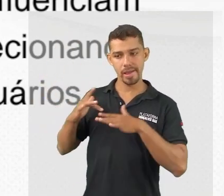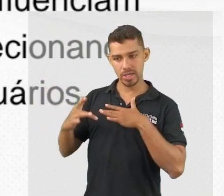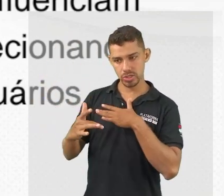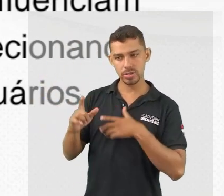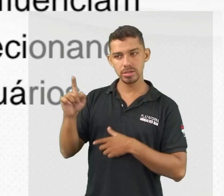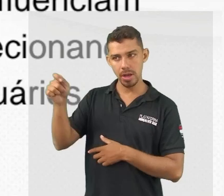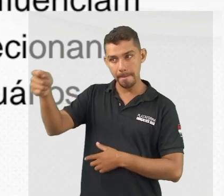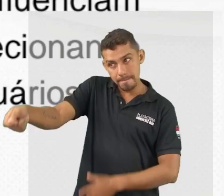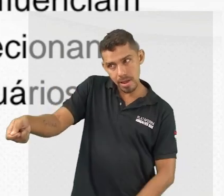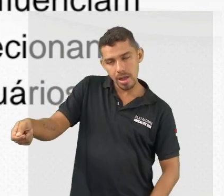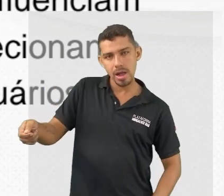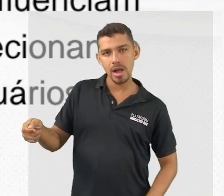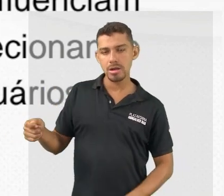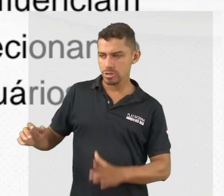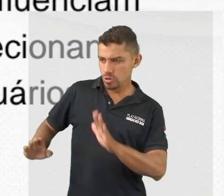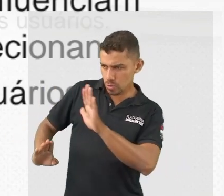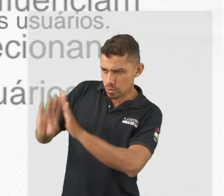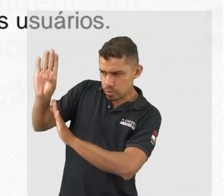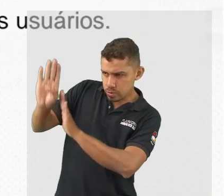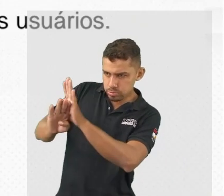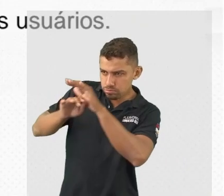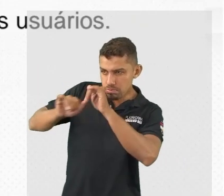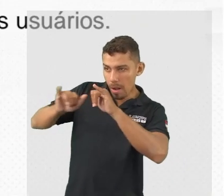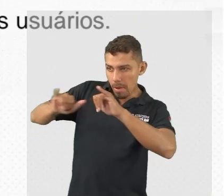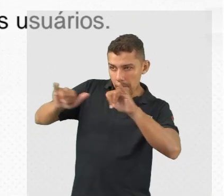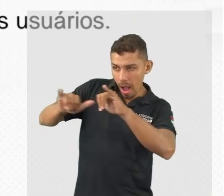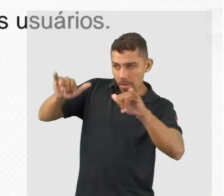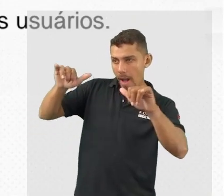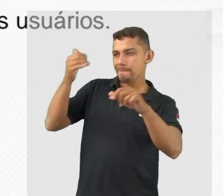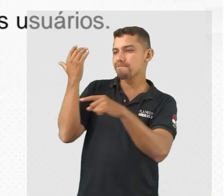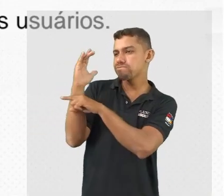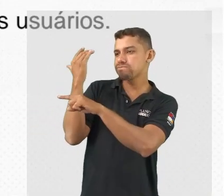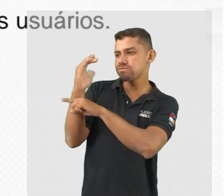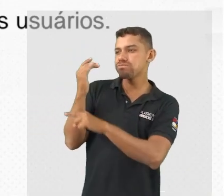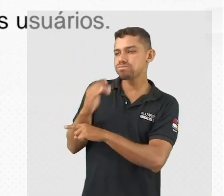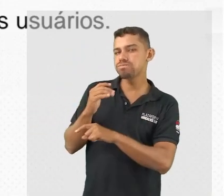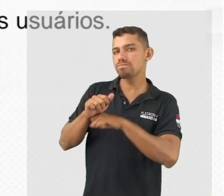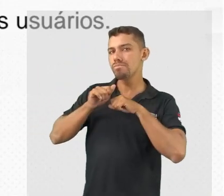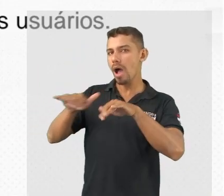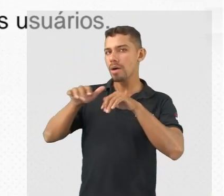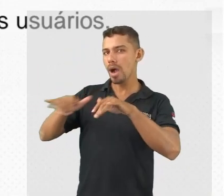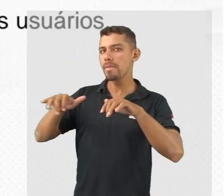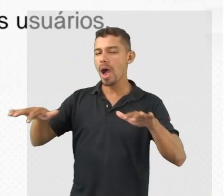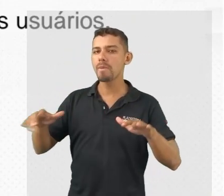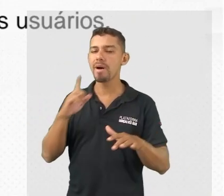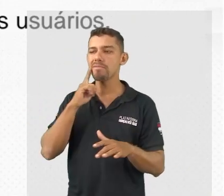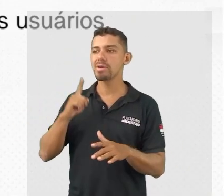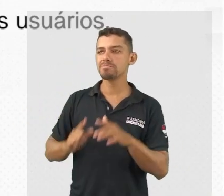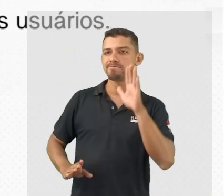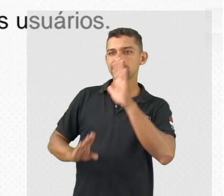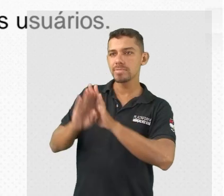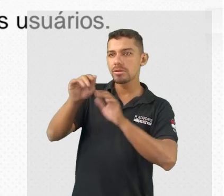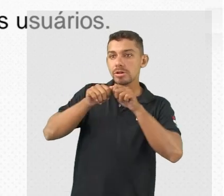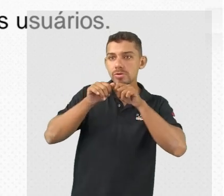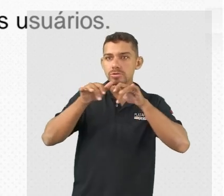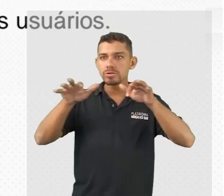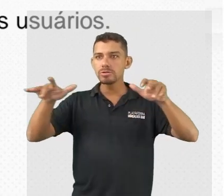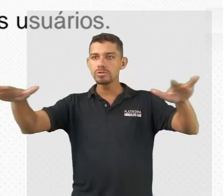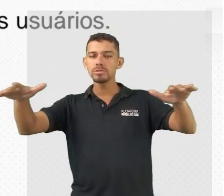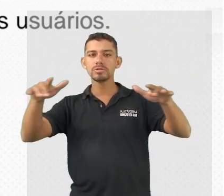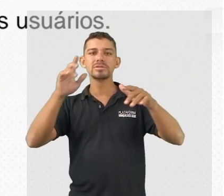social, impulsionar certas publicações e propagandas para que elas tenham um alcance de